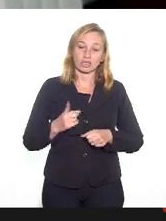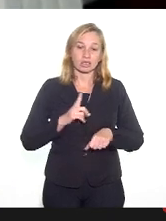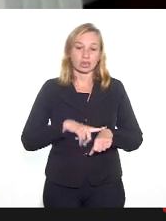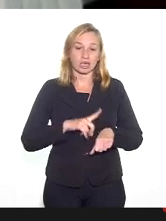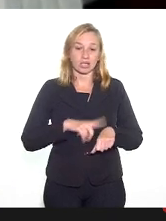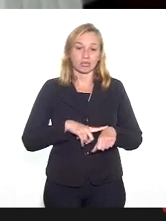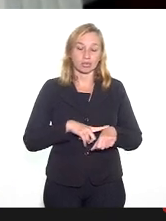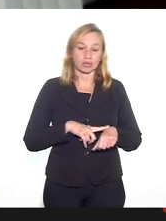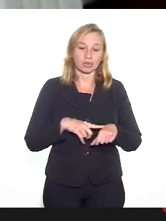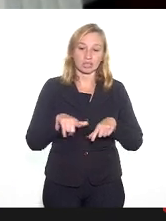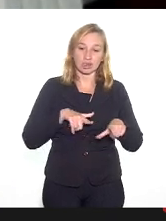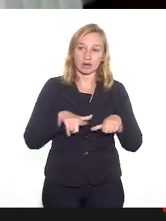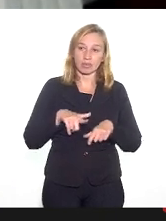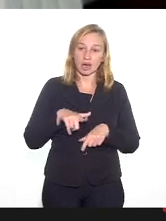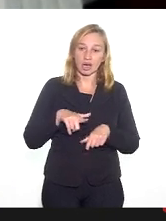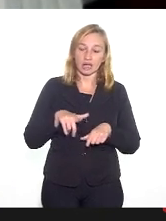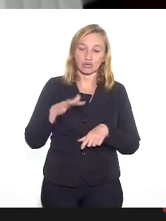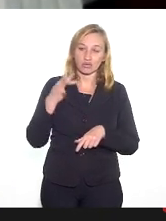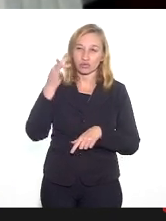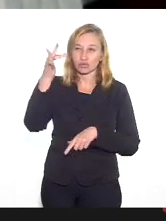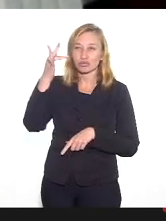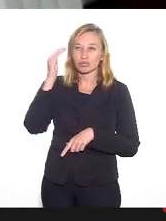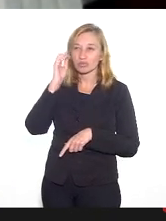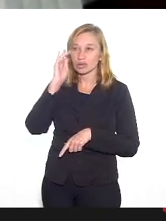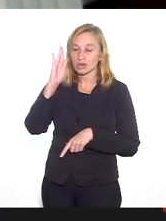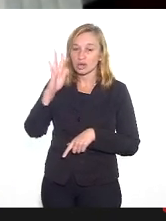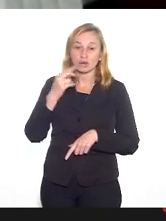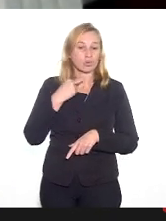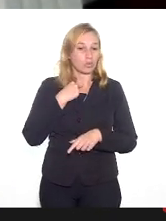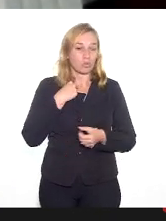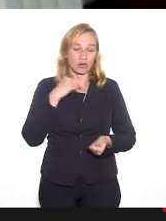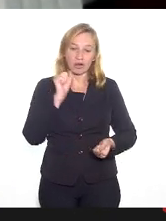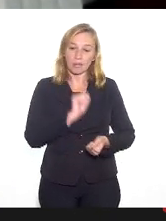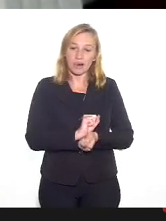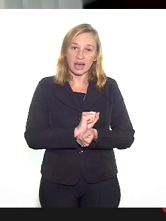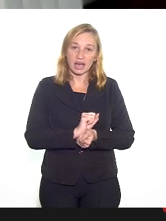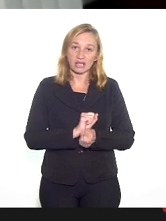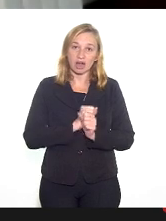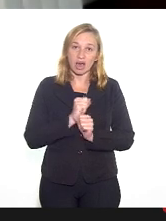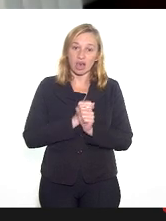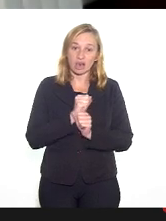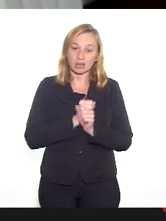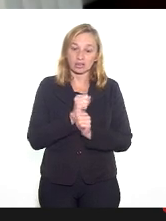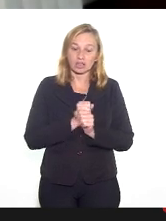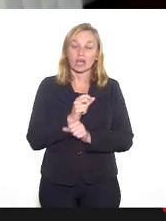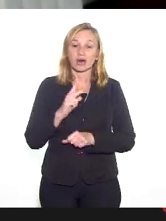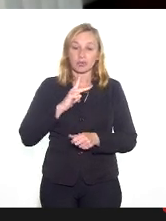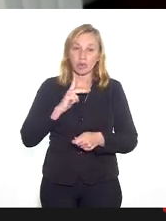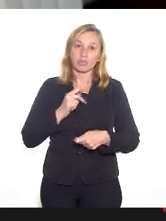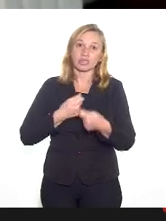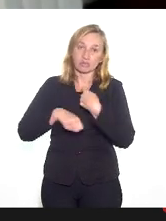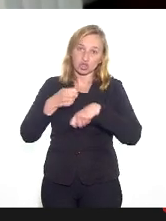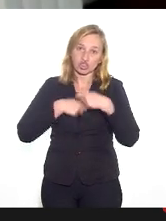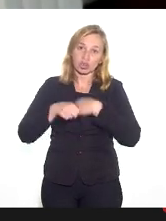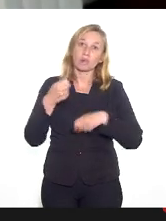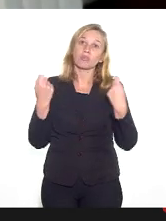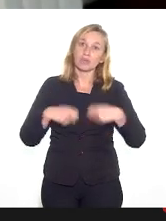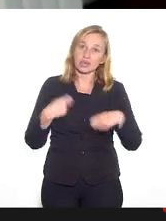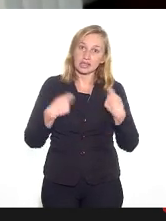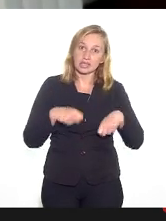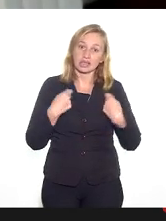num concurso público, muitas vezes não podem ficar em suspenso durante tanto tempo, e a própria administração precisa de